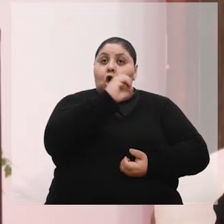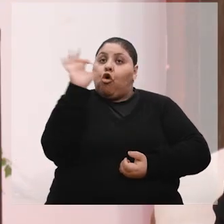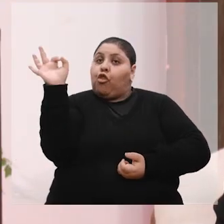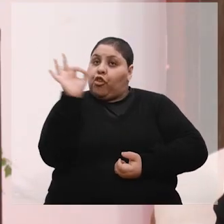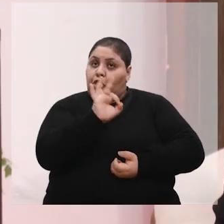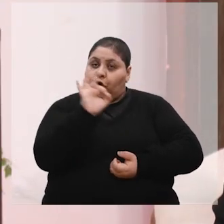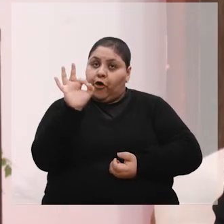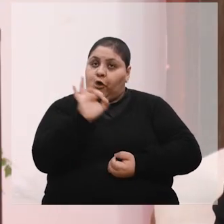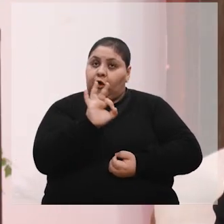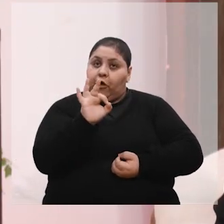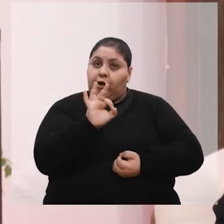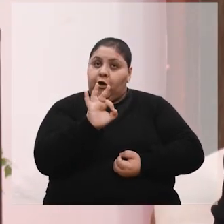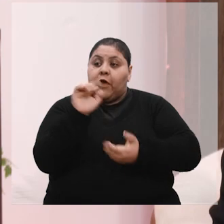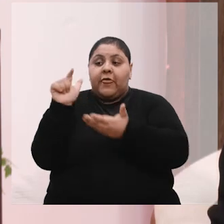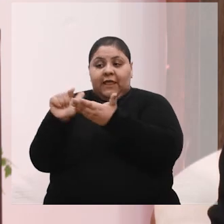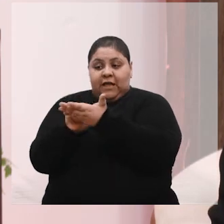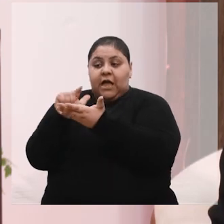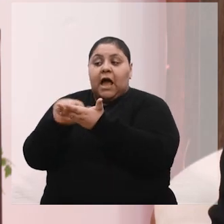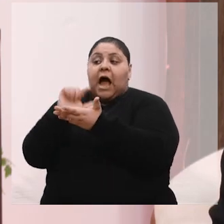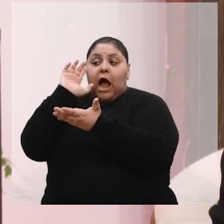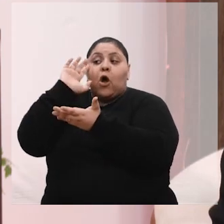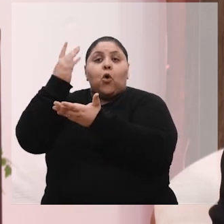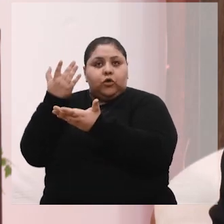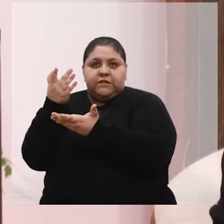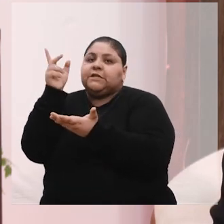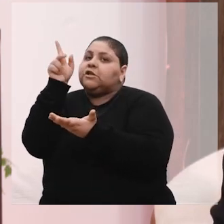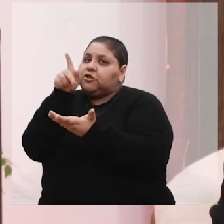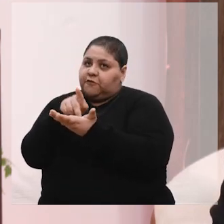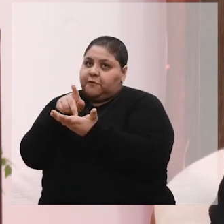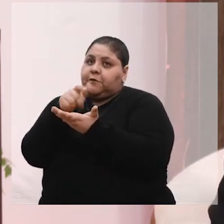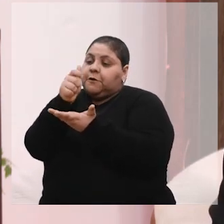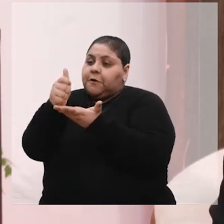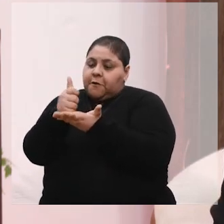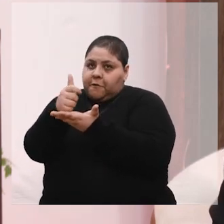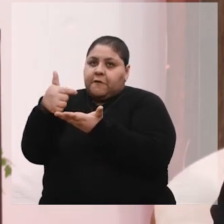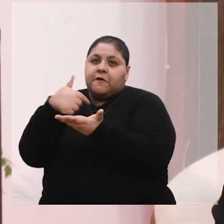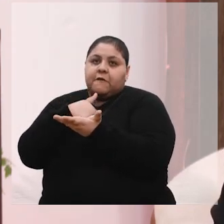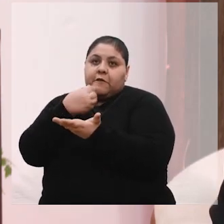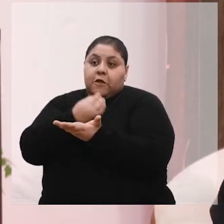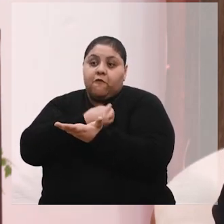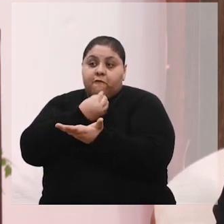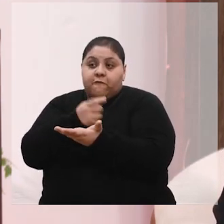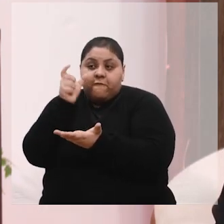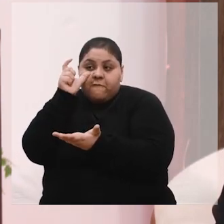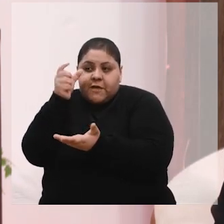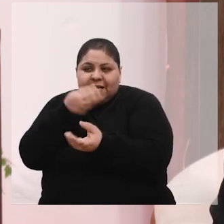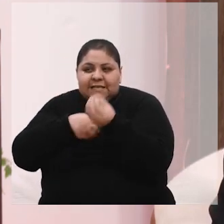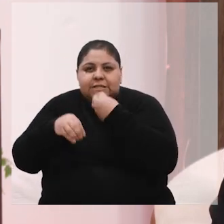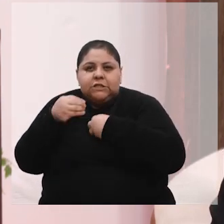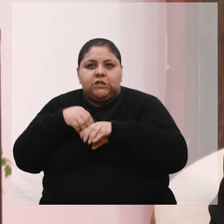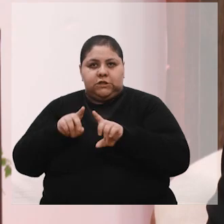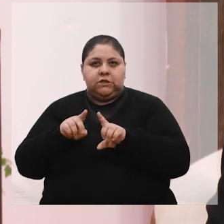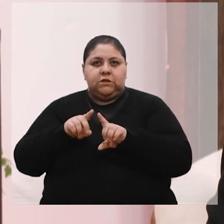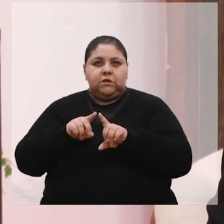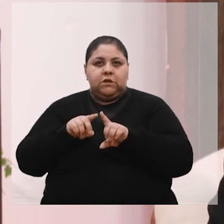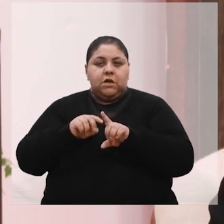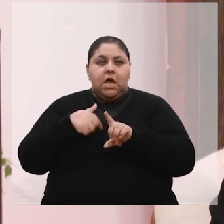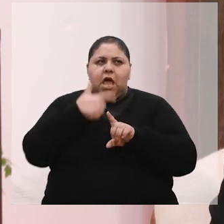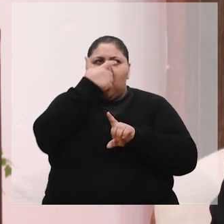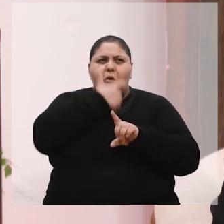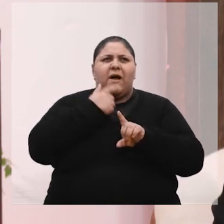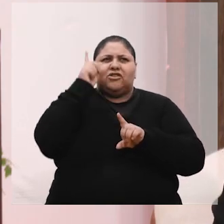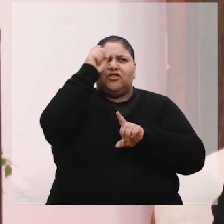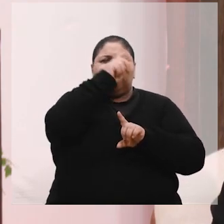das coisas que estão ali aconteceram. Realmente foram baseadas em coisas que eu vi, que eu vivi, que eu senti. Porque eu acho muito difícil